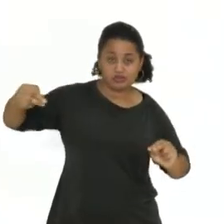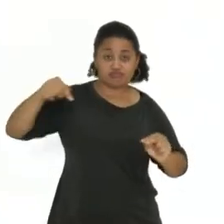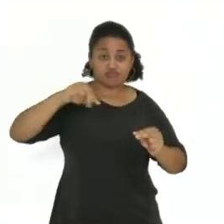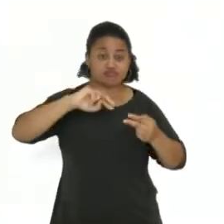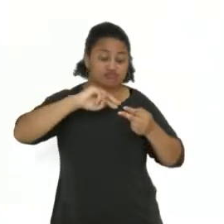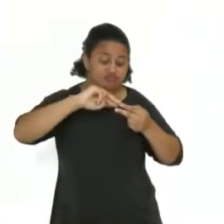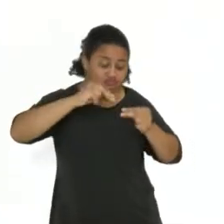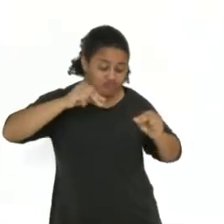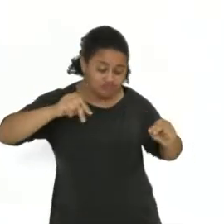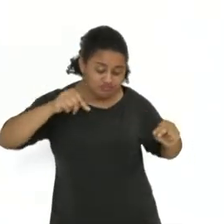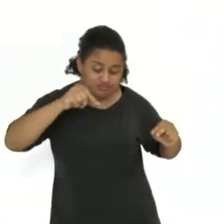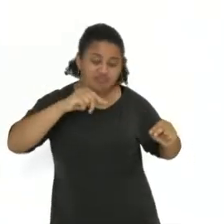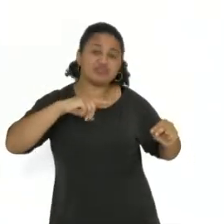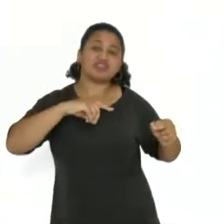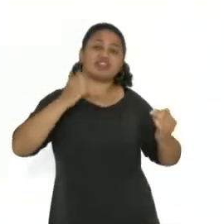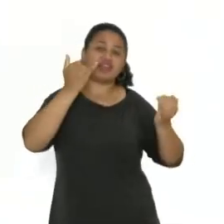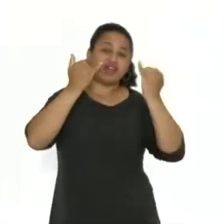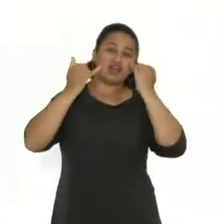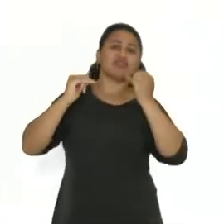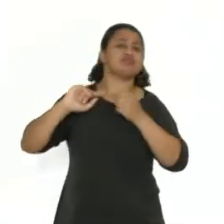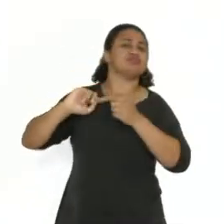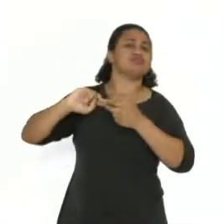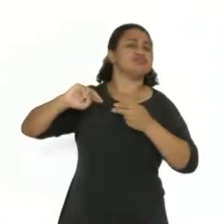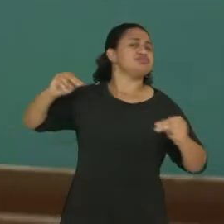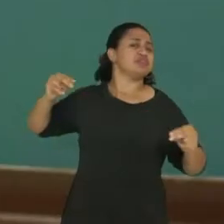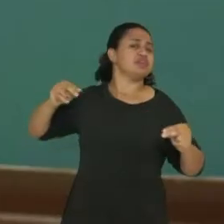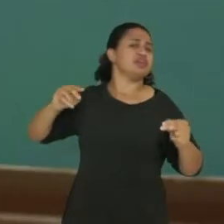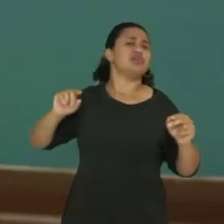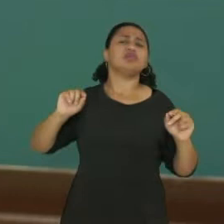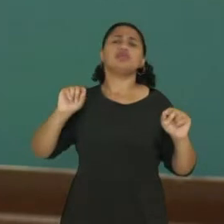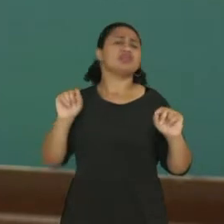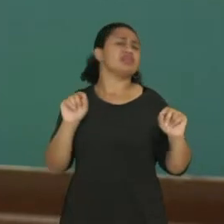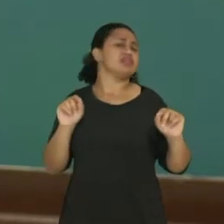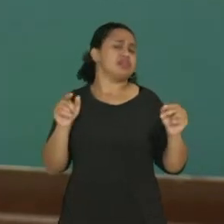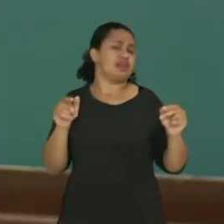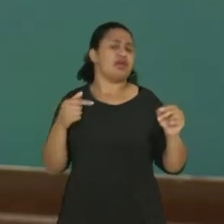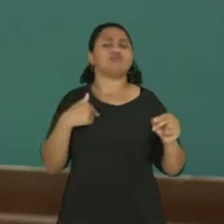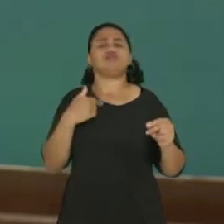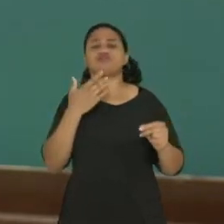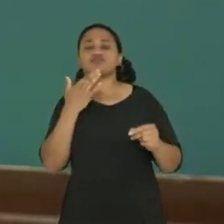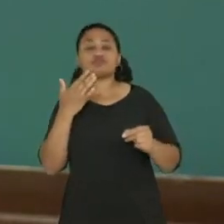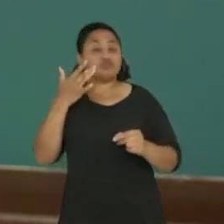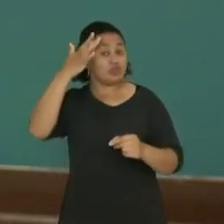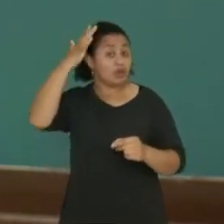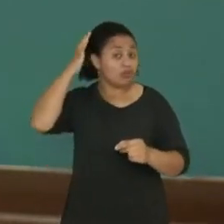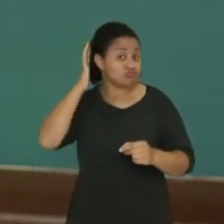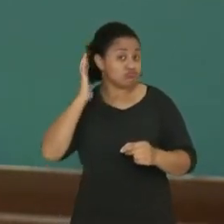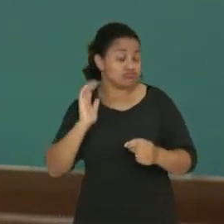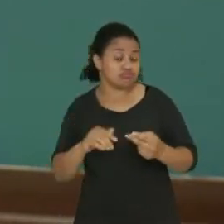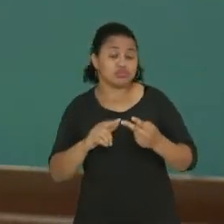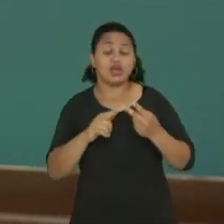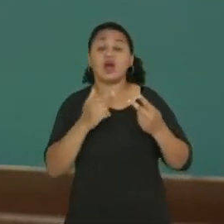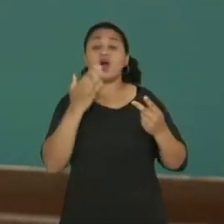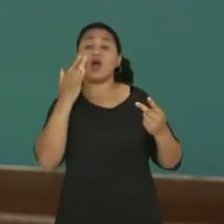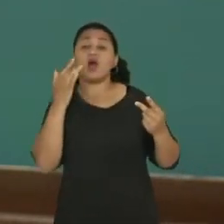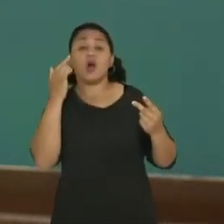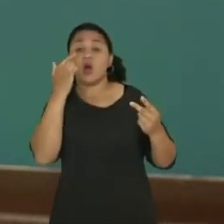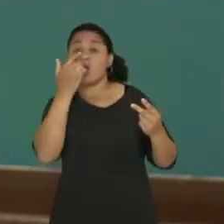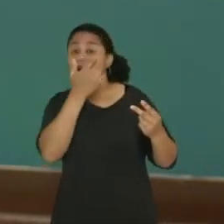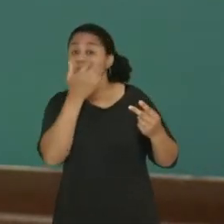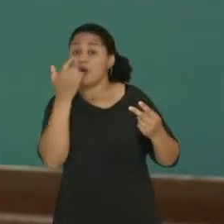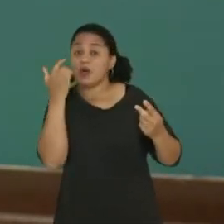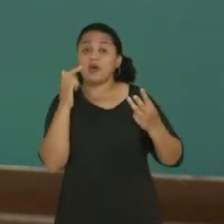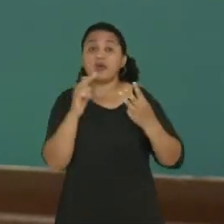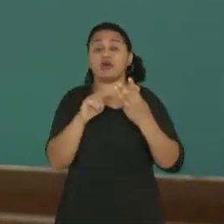nossas informações genéticas. Professora, que informações são essas? A cor dos meus cabelos, a cor dos meus olhos,